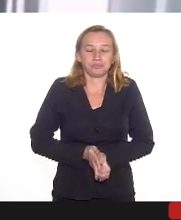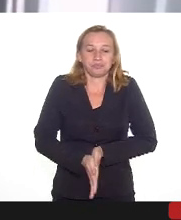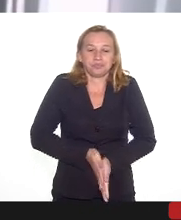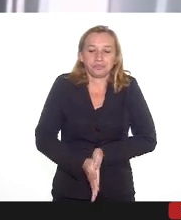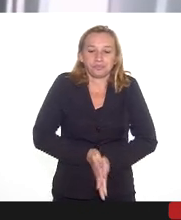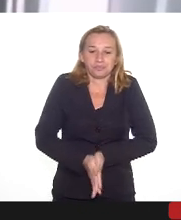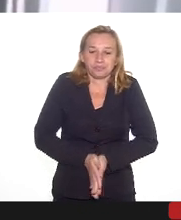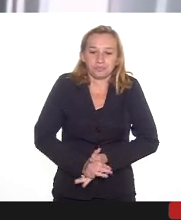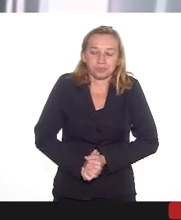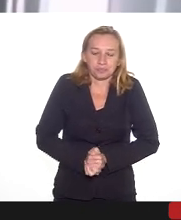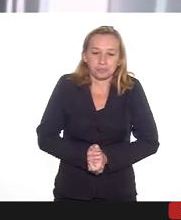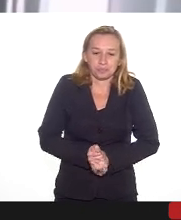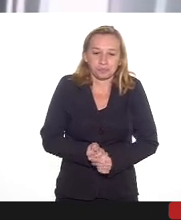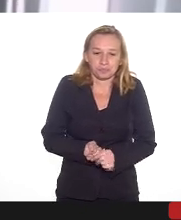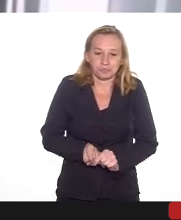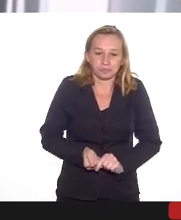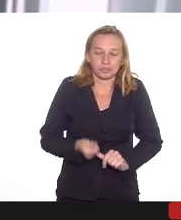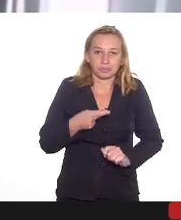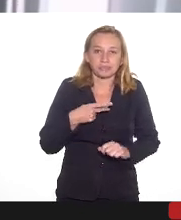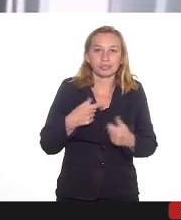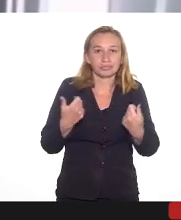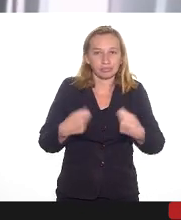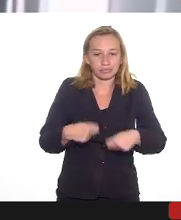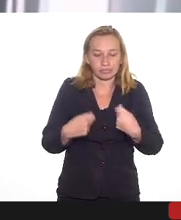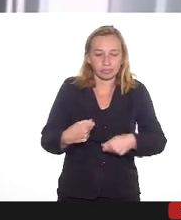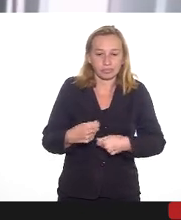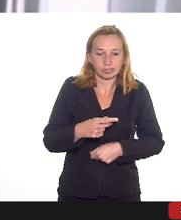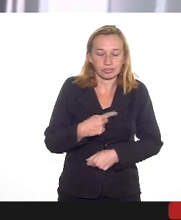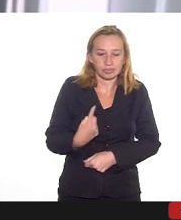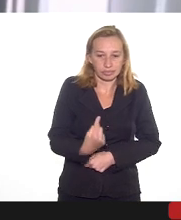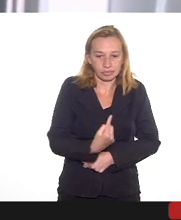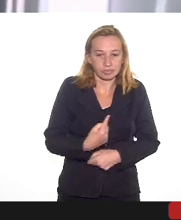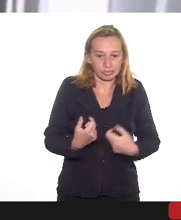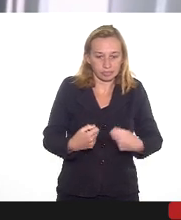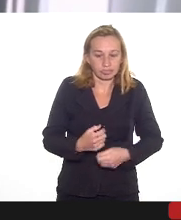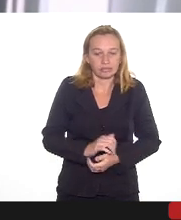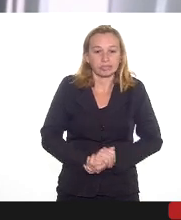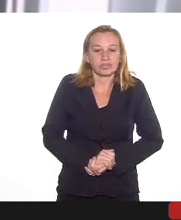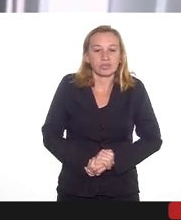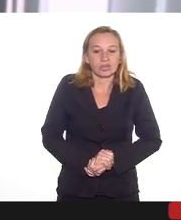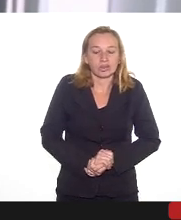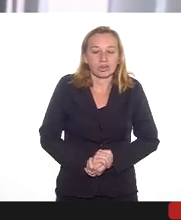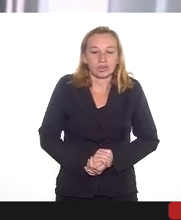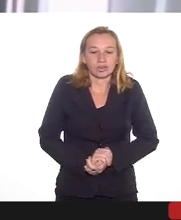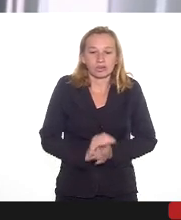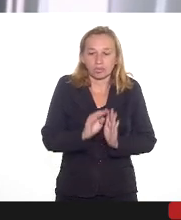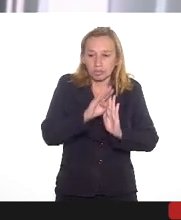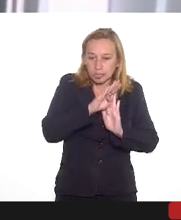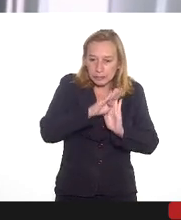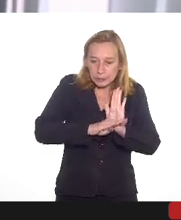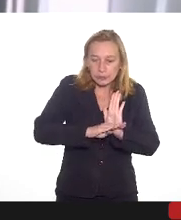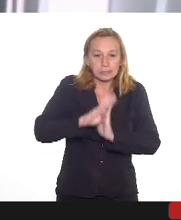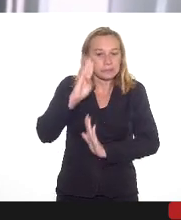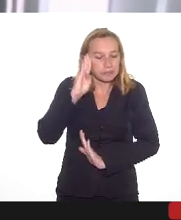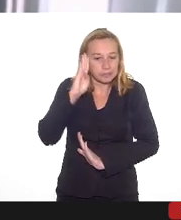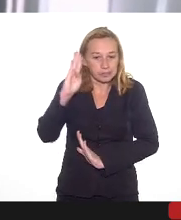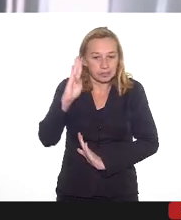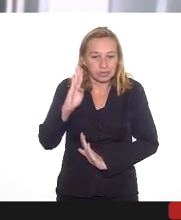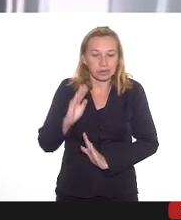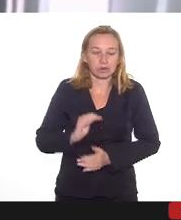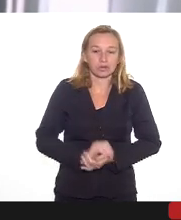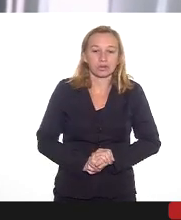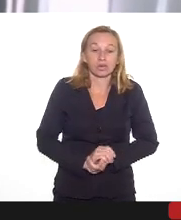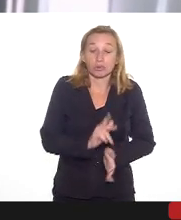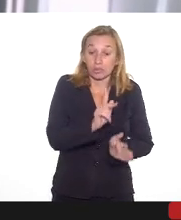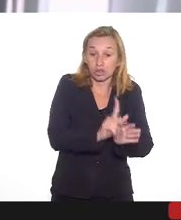endossar a necessidade de fazermos uma agenda específica sobre o projeto